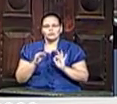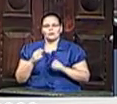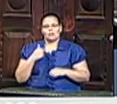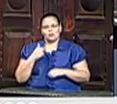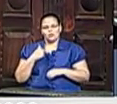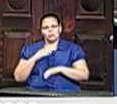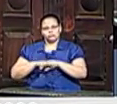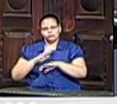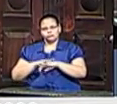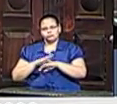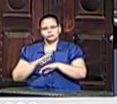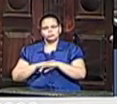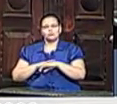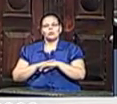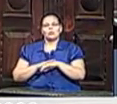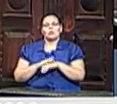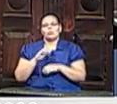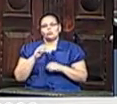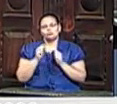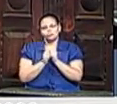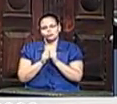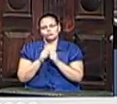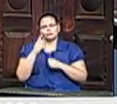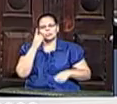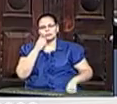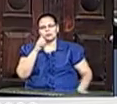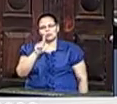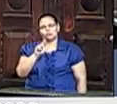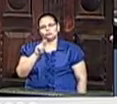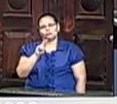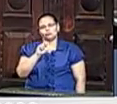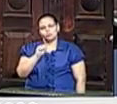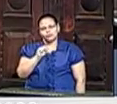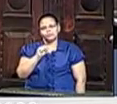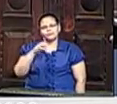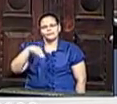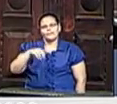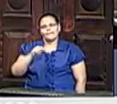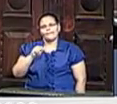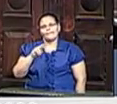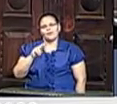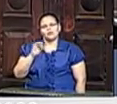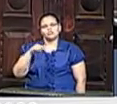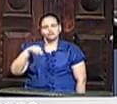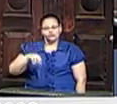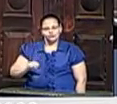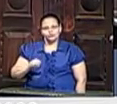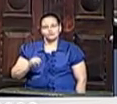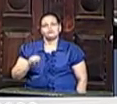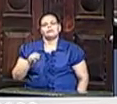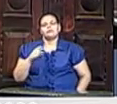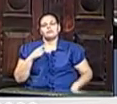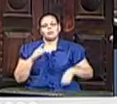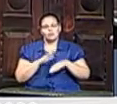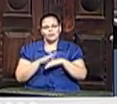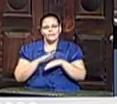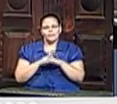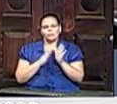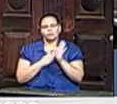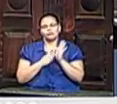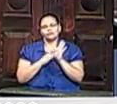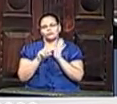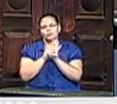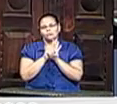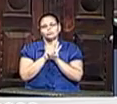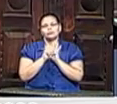coautor com o deputado Luiz Martins, que é o autor principal. Também participa desse projeto de resolução o deputado Bruno